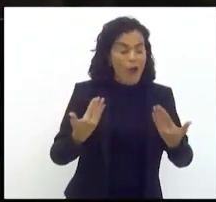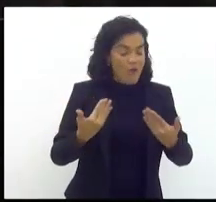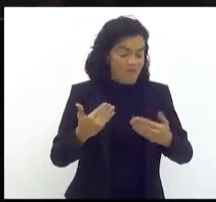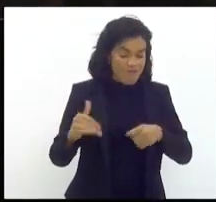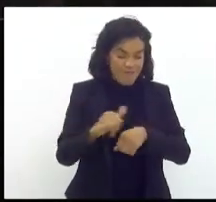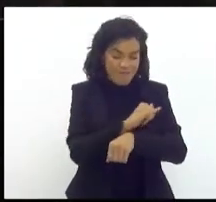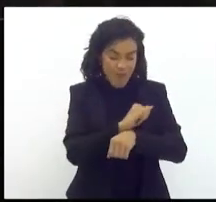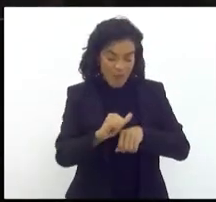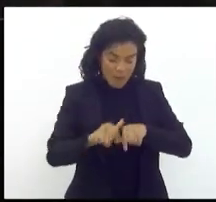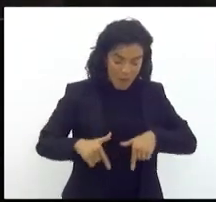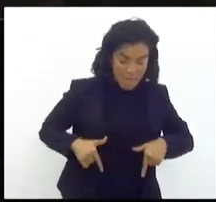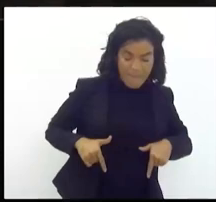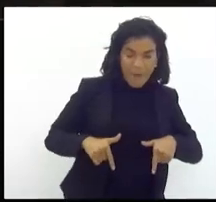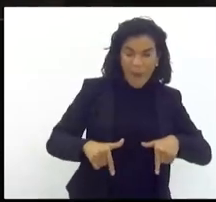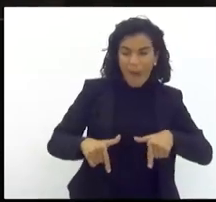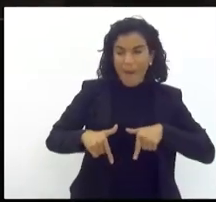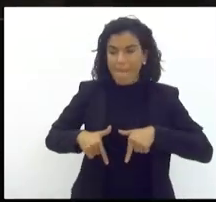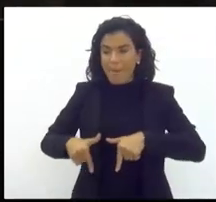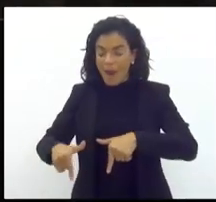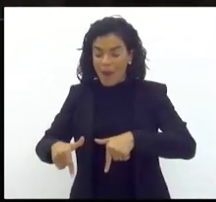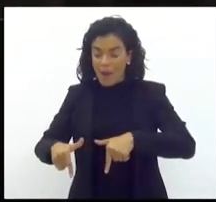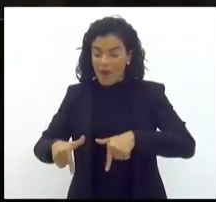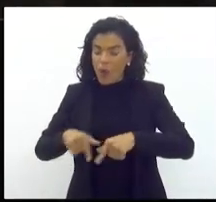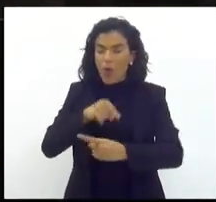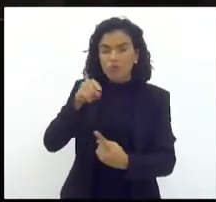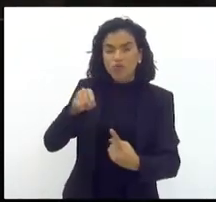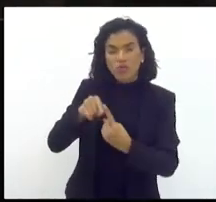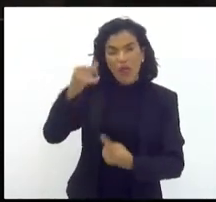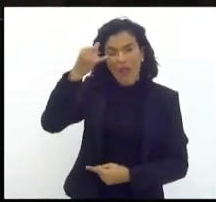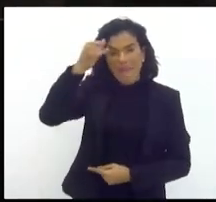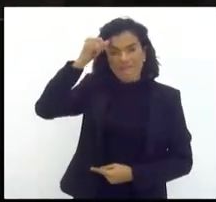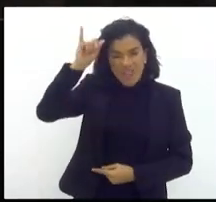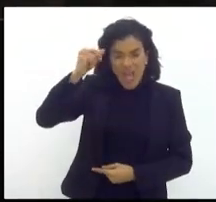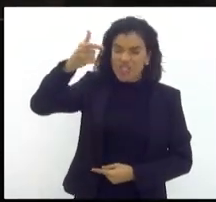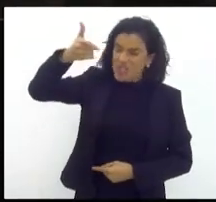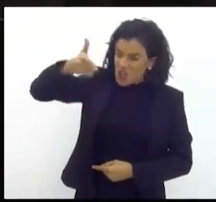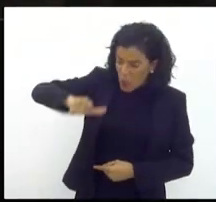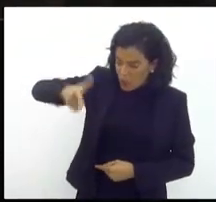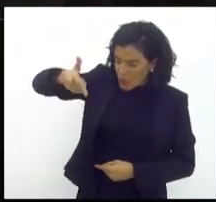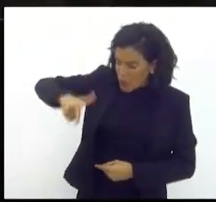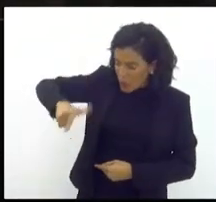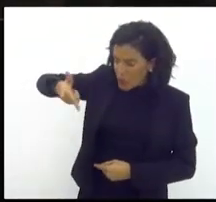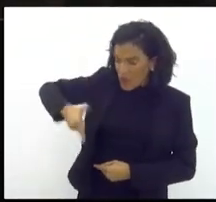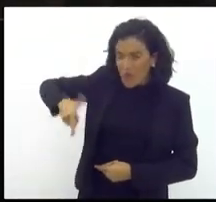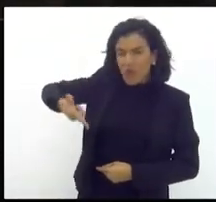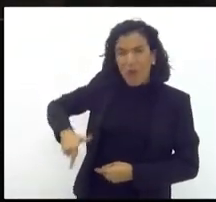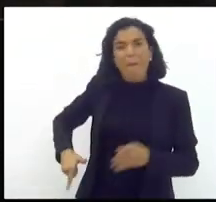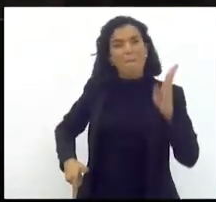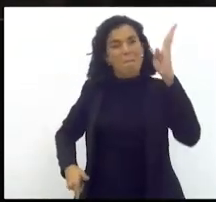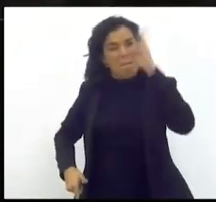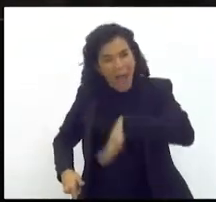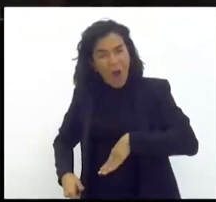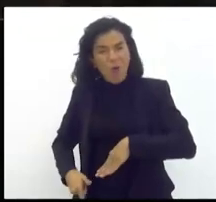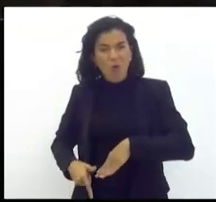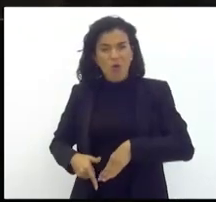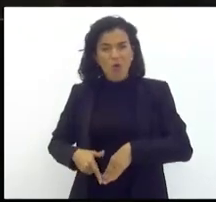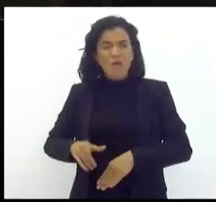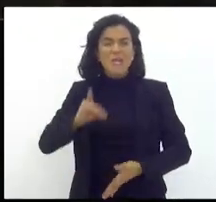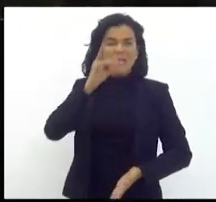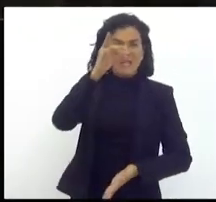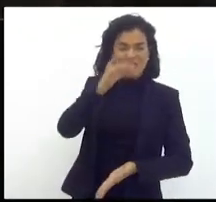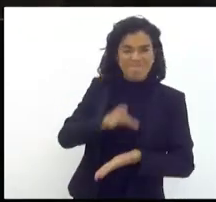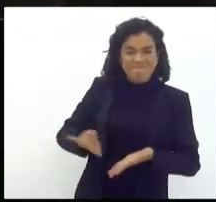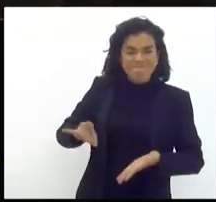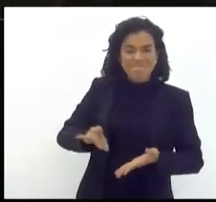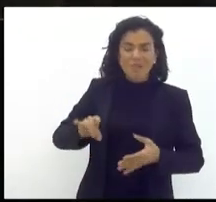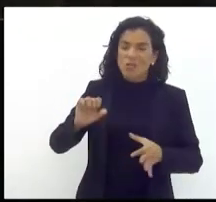atuação para não só evitar a repetição dessa lógica tão perversa e Cruel de